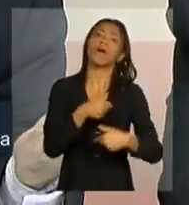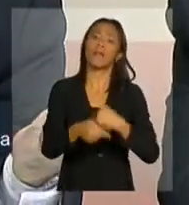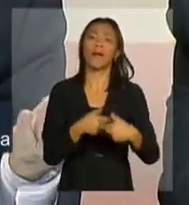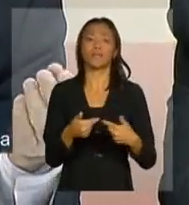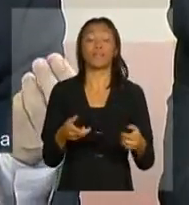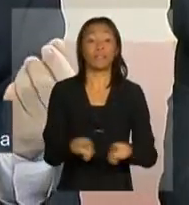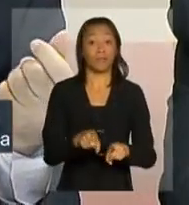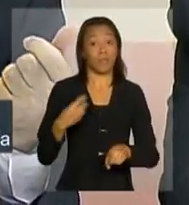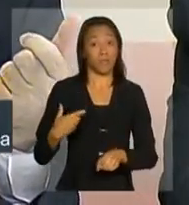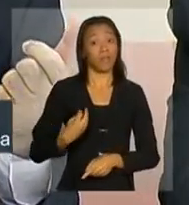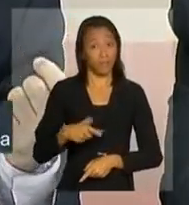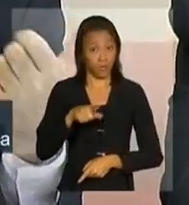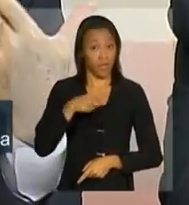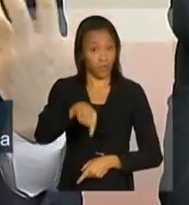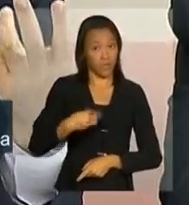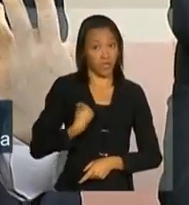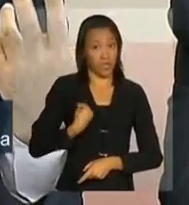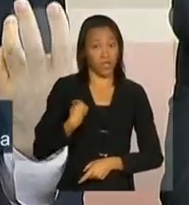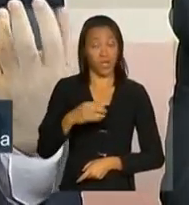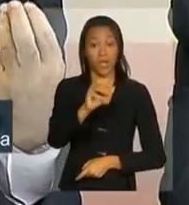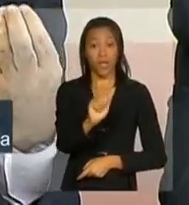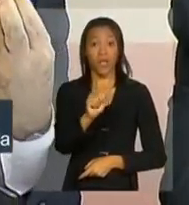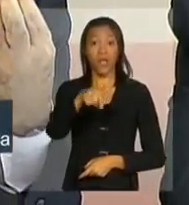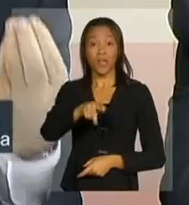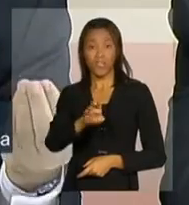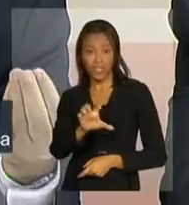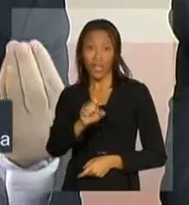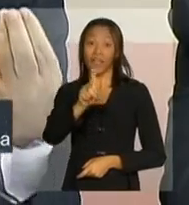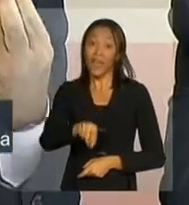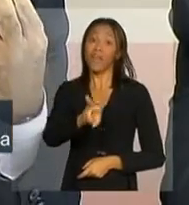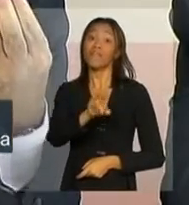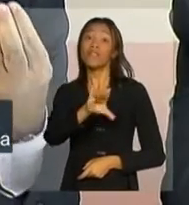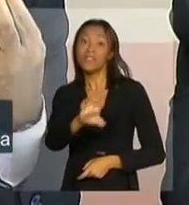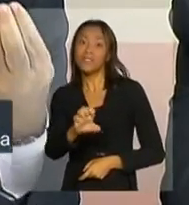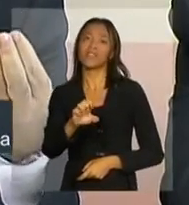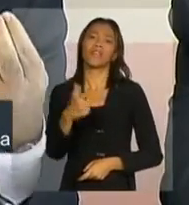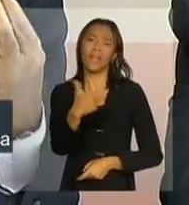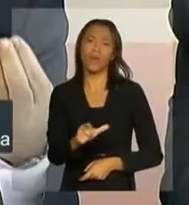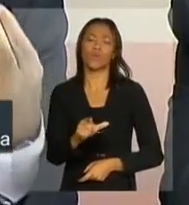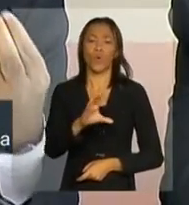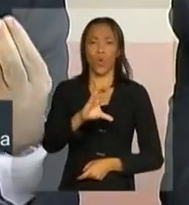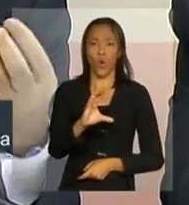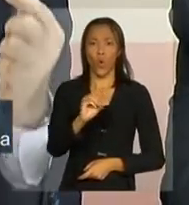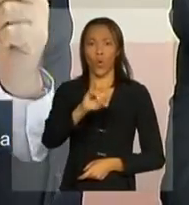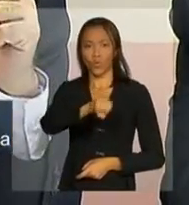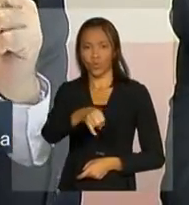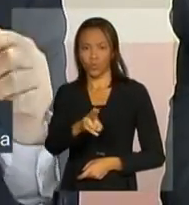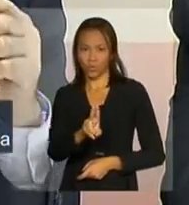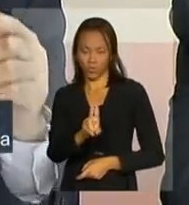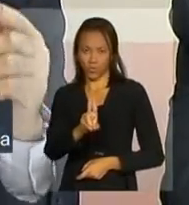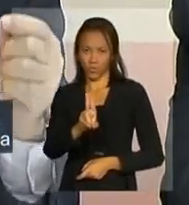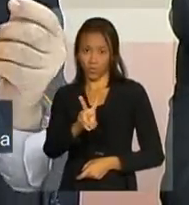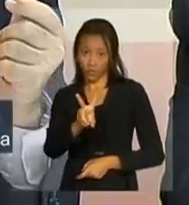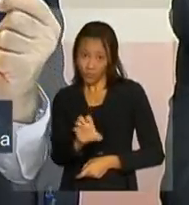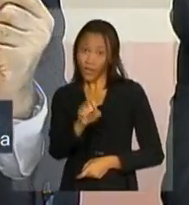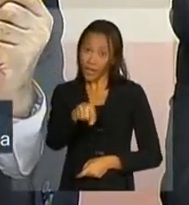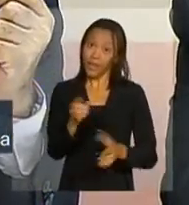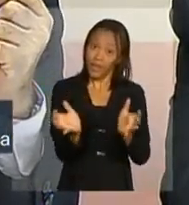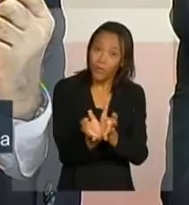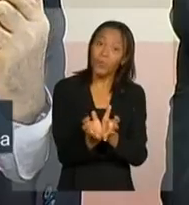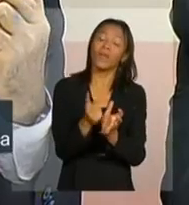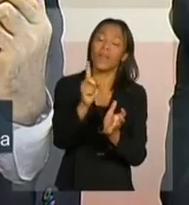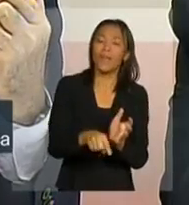Tá aqui também a Ângela que que é a vice e que coordena o conjuve, que é outra instância muito importante nesse processo que